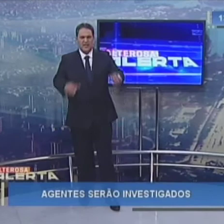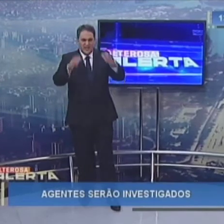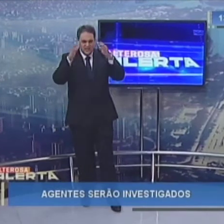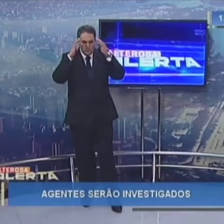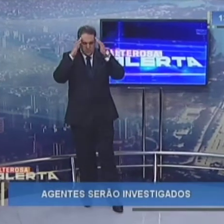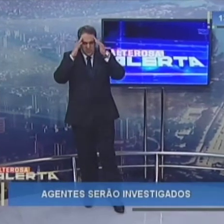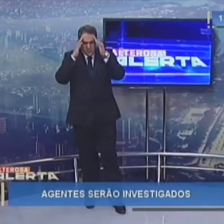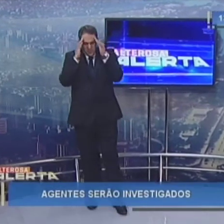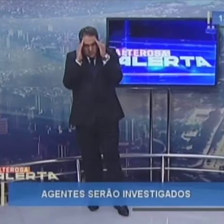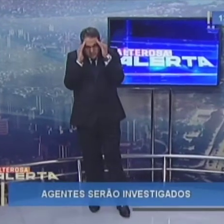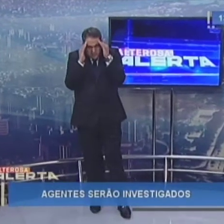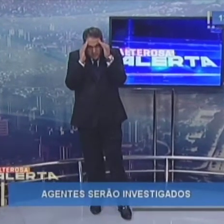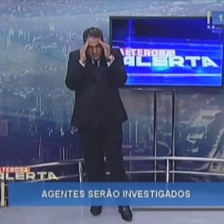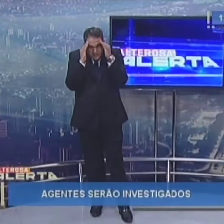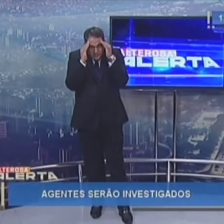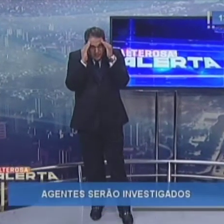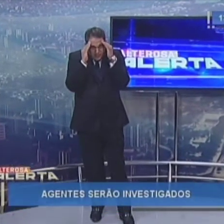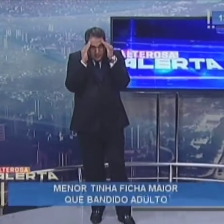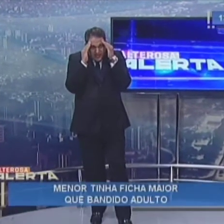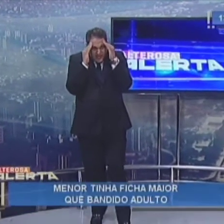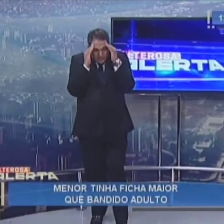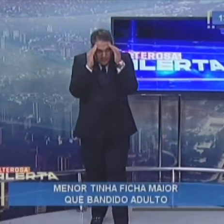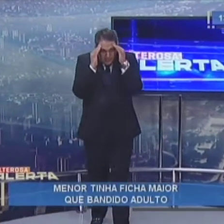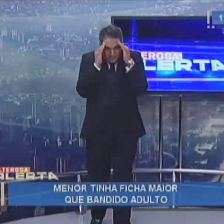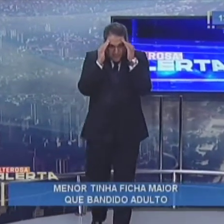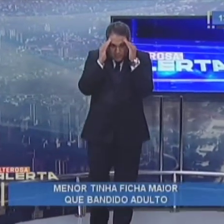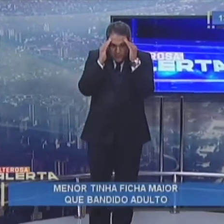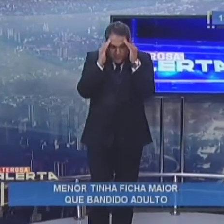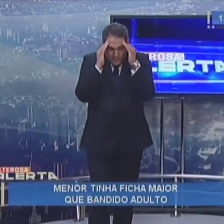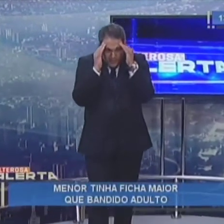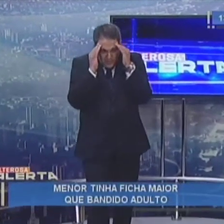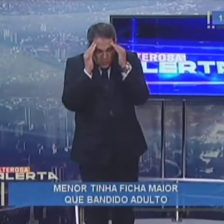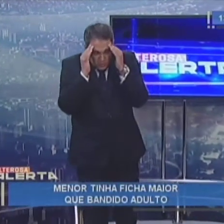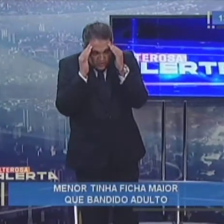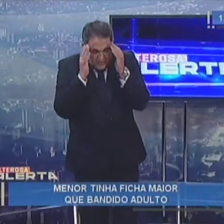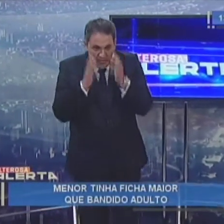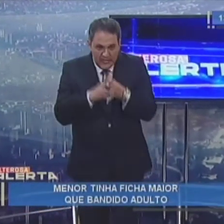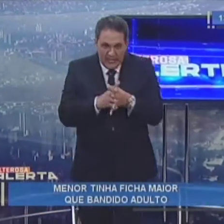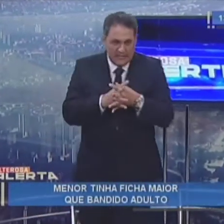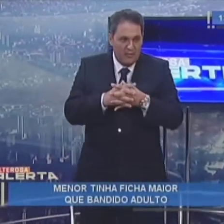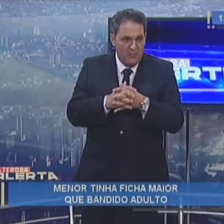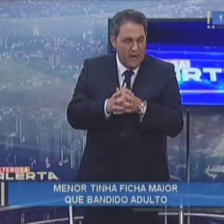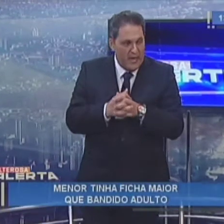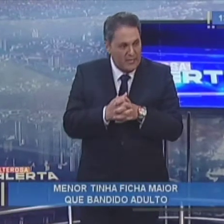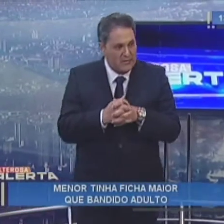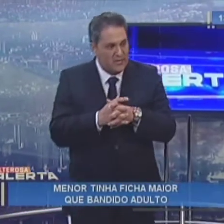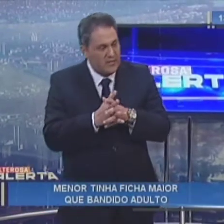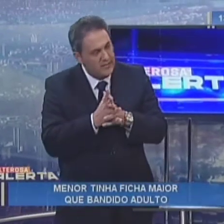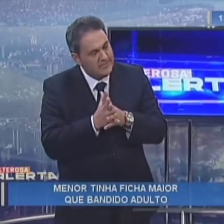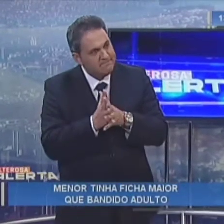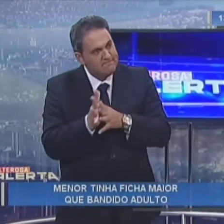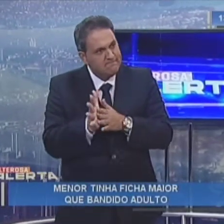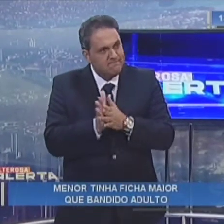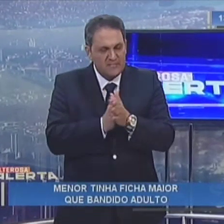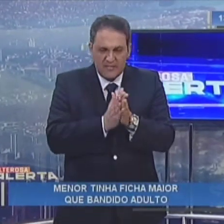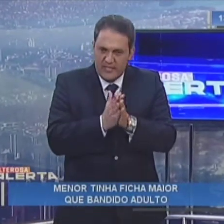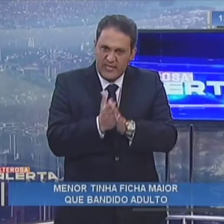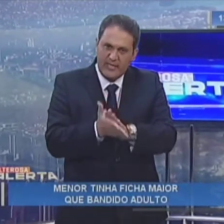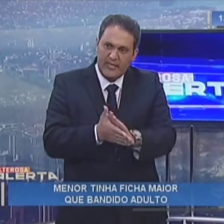Minas Gerais do céu. Eu já, eu já, eu ligue Maranhes Rosa, ligue Garcia Marques, li